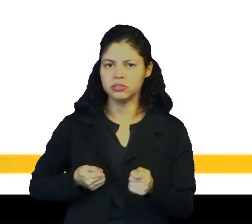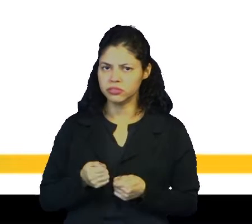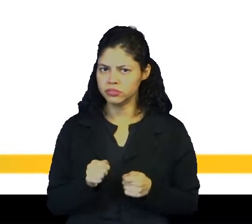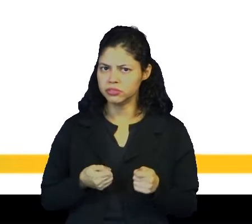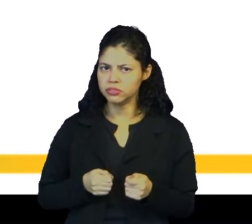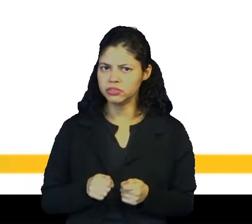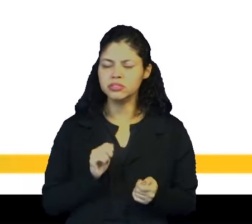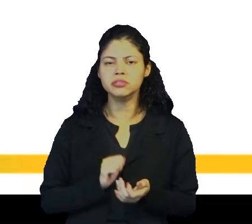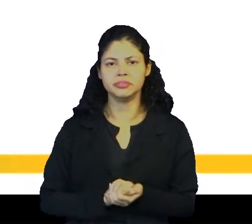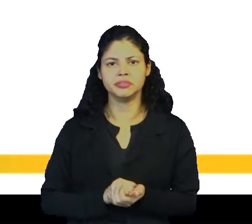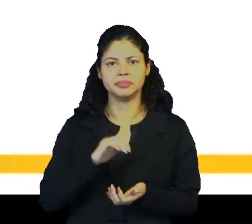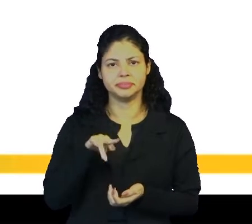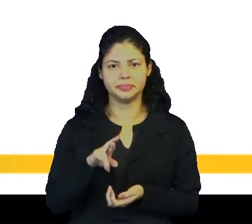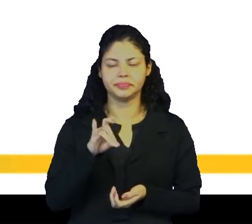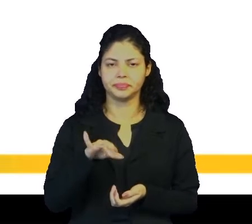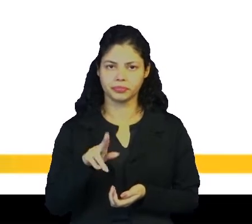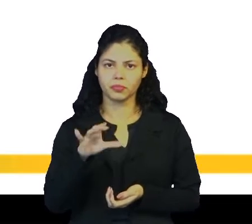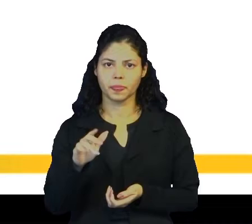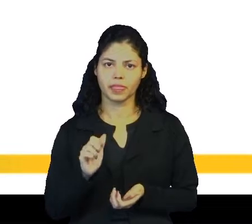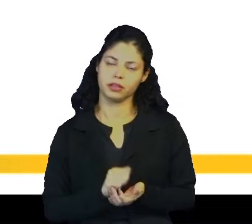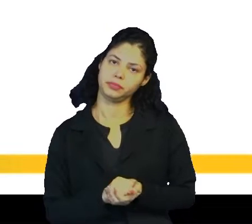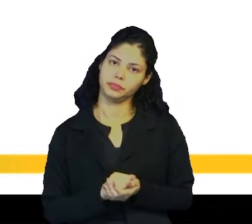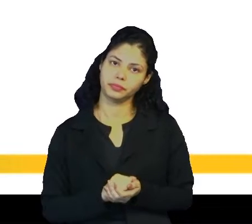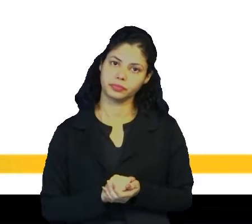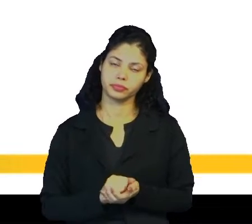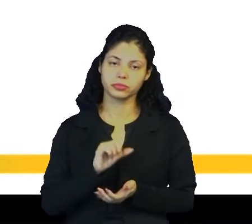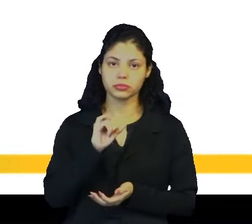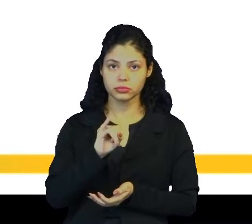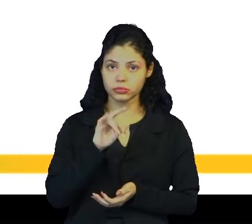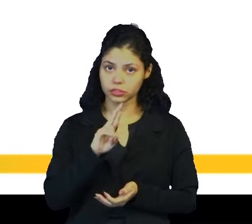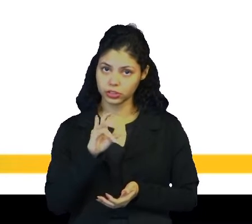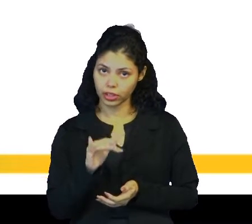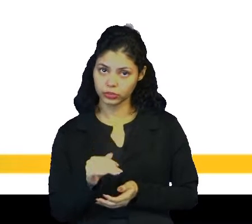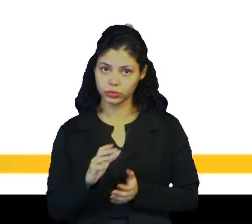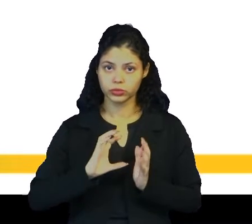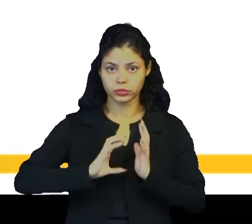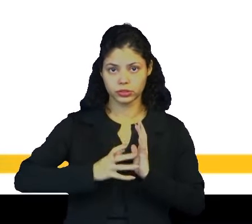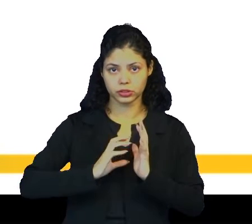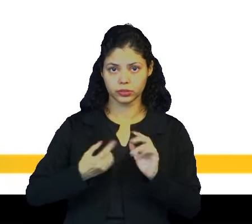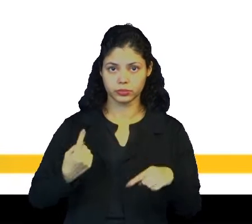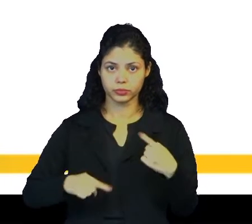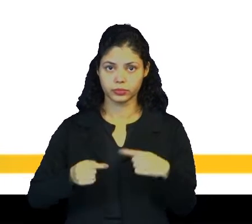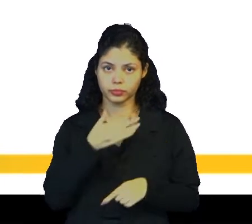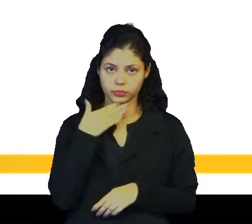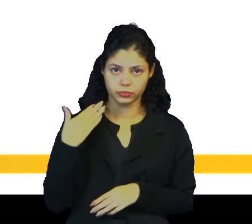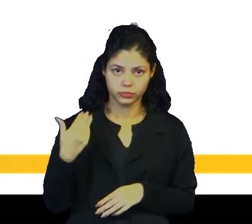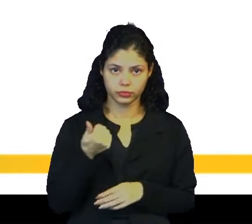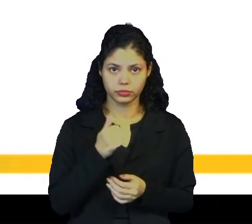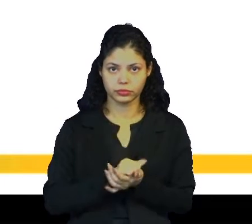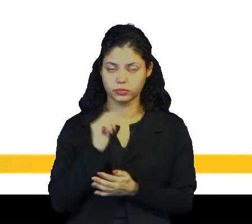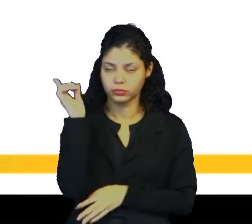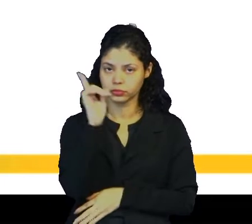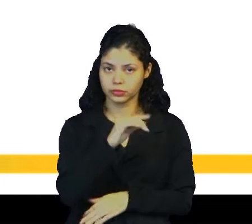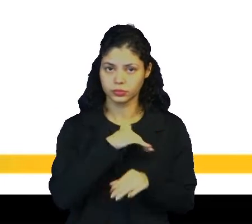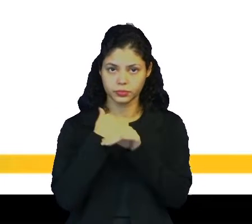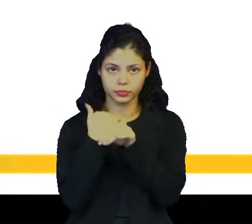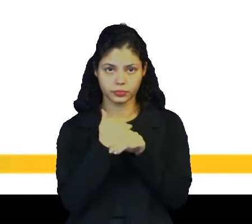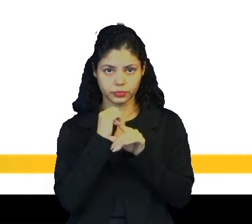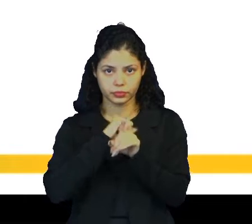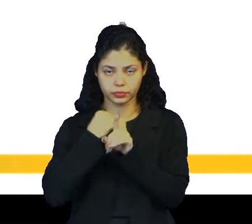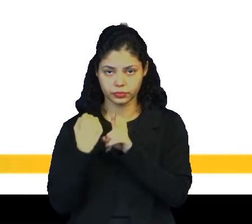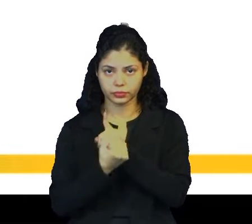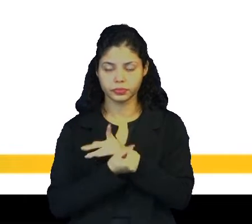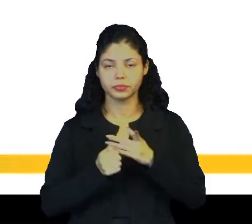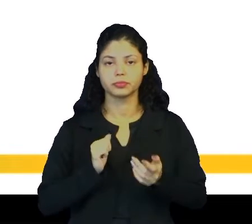marxista, começou a se organizar. Sindicatos, partidos políticos, pareciam pedir melhorias e direitos sociais.